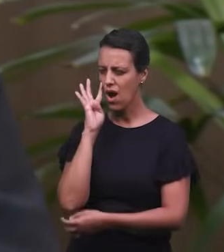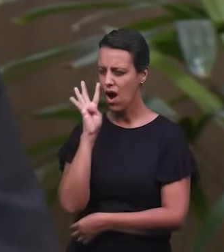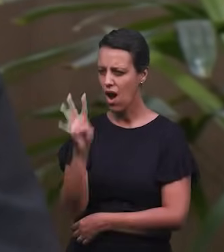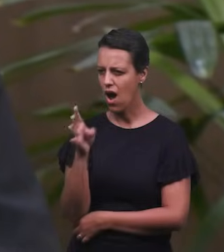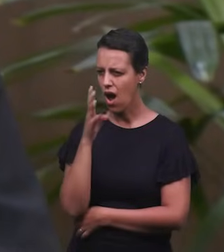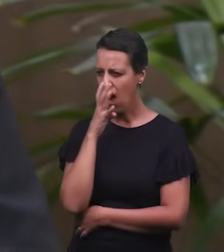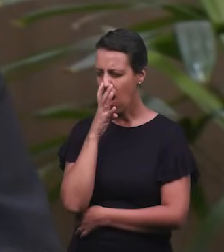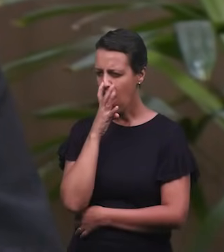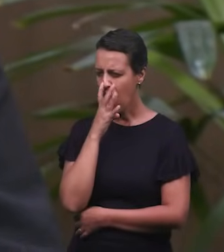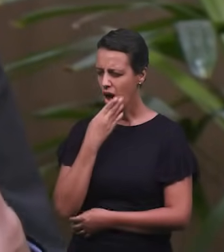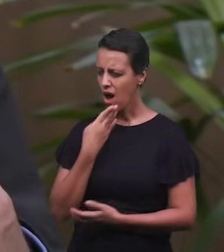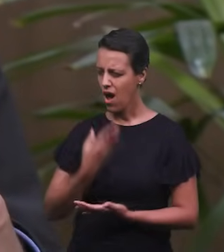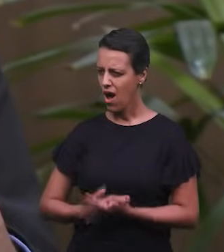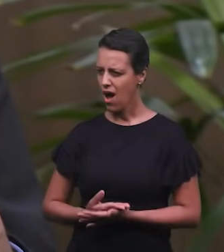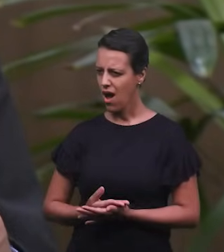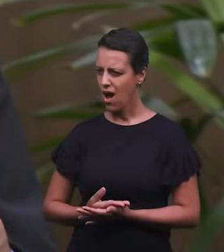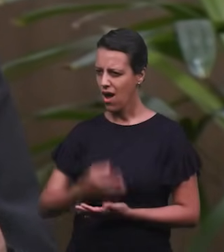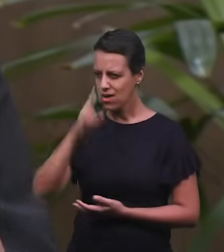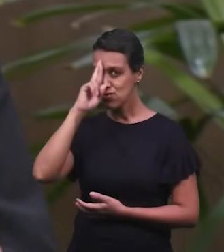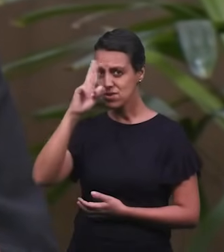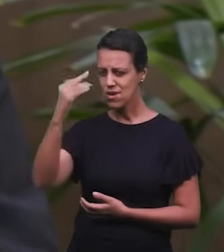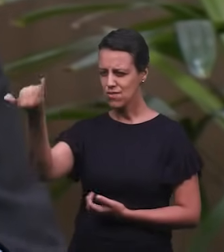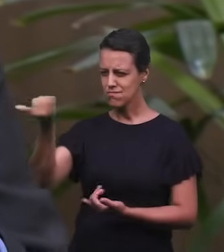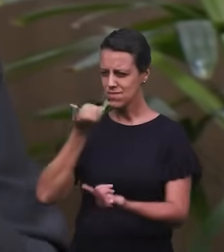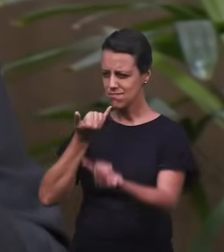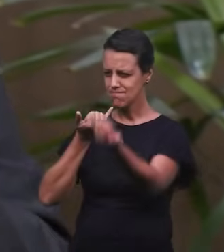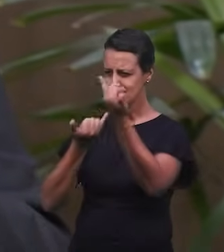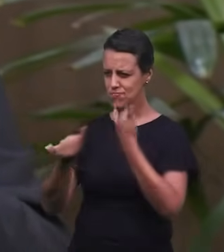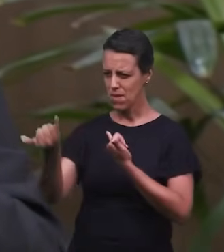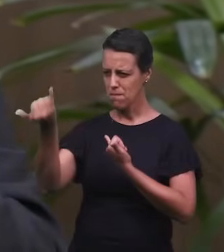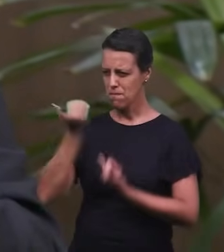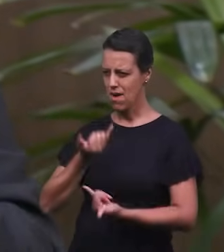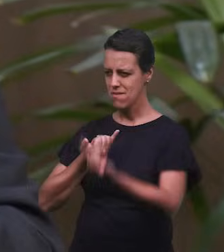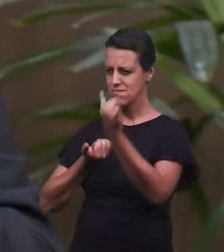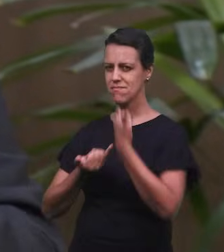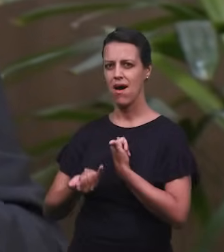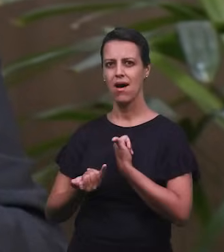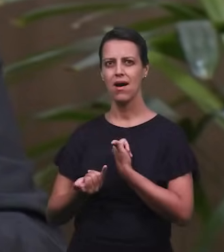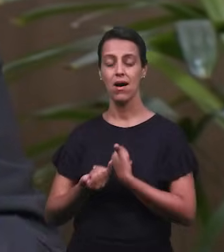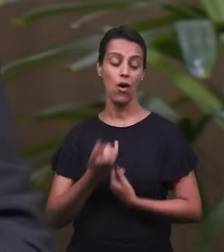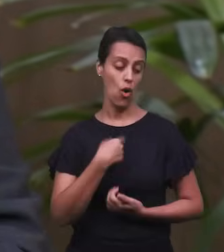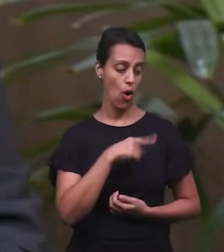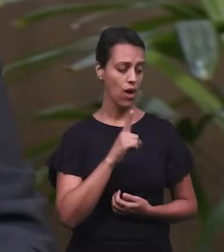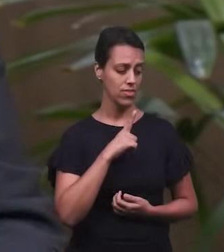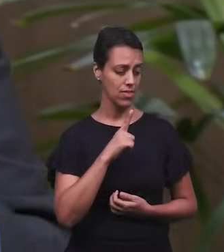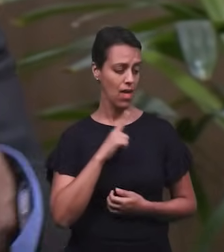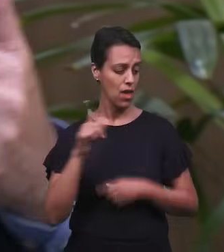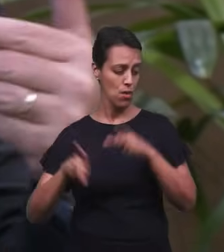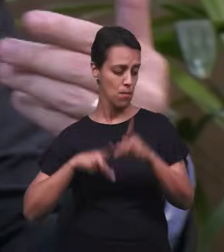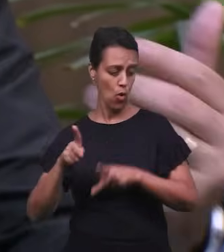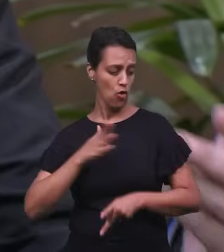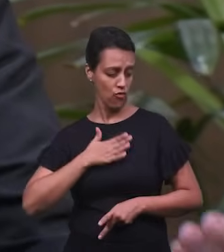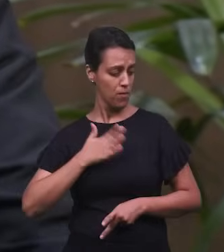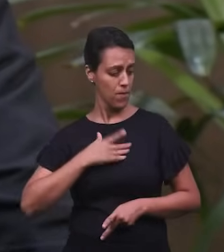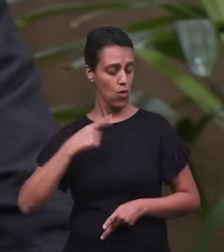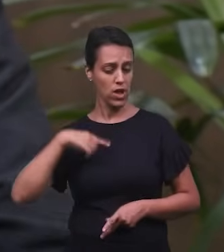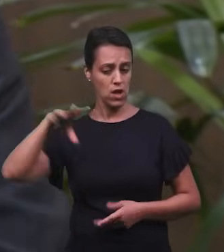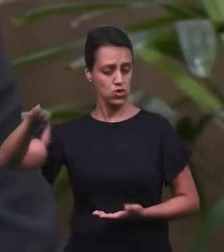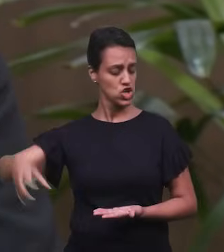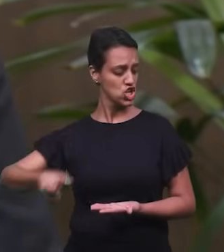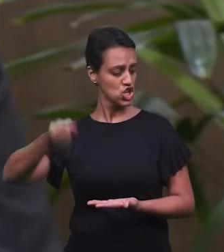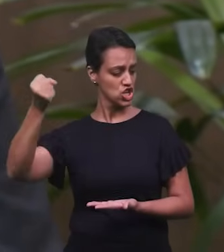visão extraordinária, e o Senhor começou a falar com ele. Falou, Moisés, eu tenho um povo que eu quero tirar do Egito, quero levar para uma terra